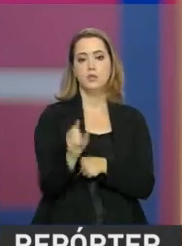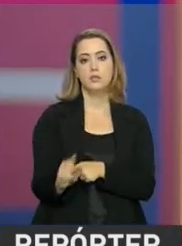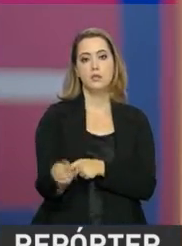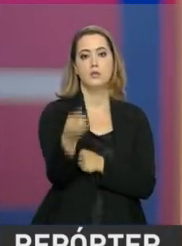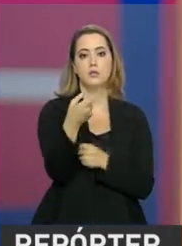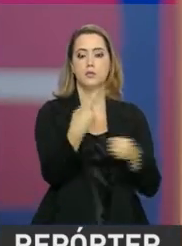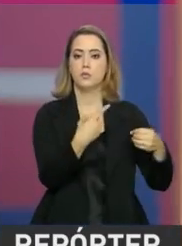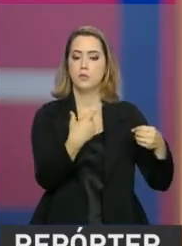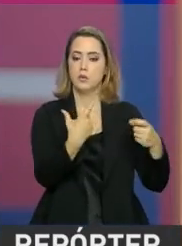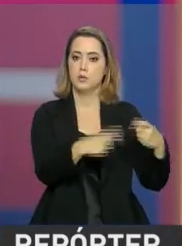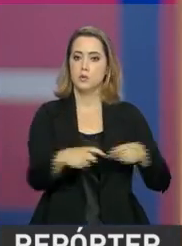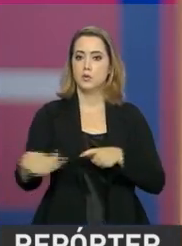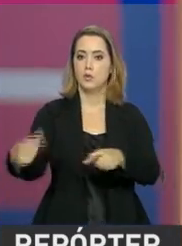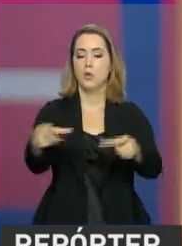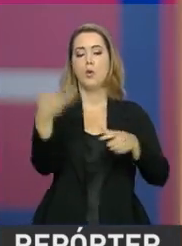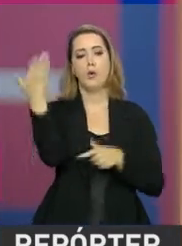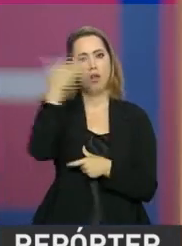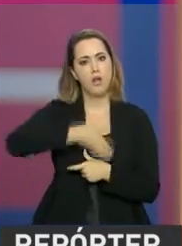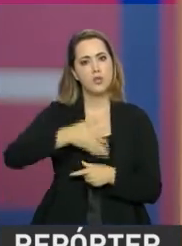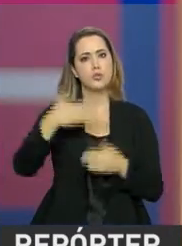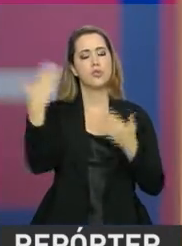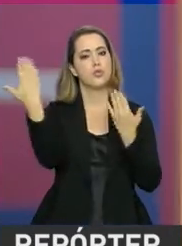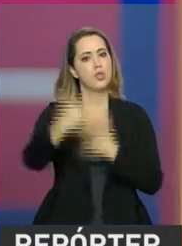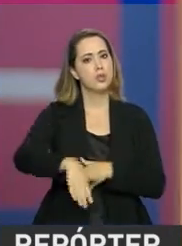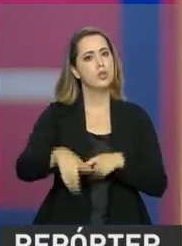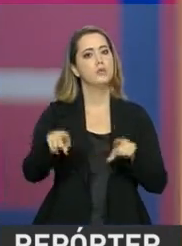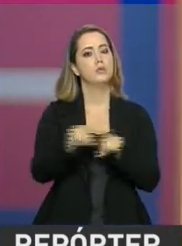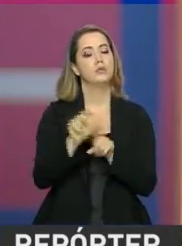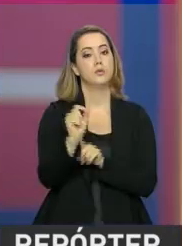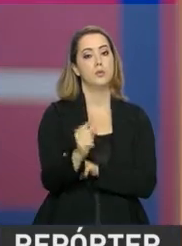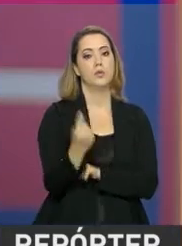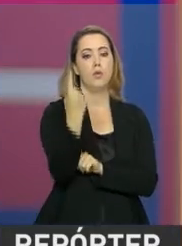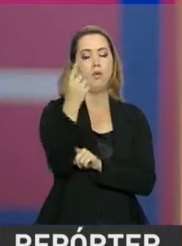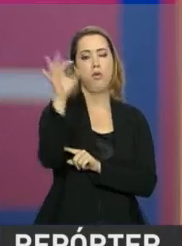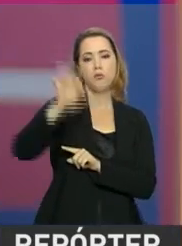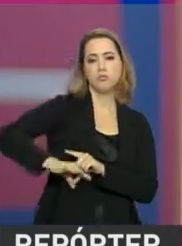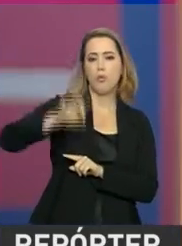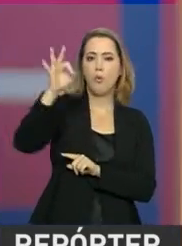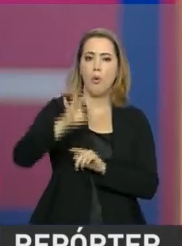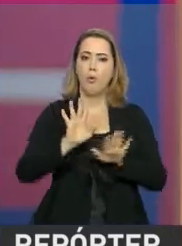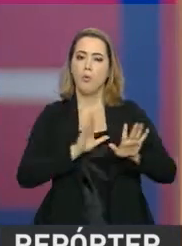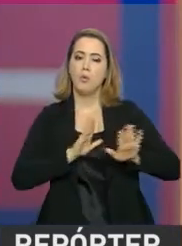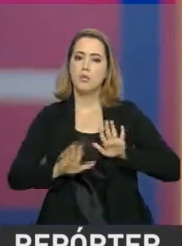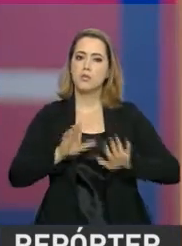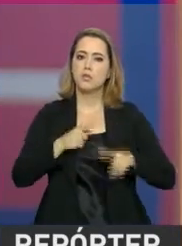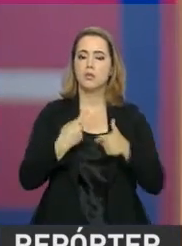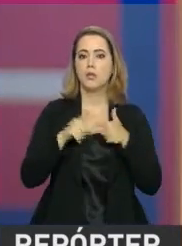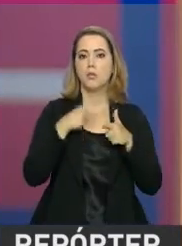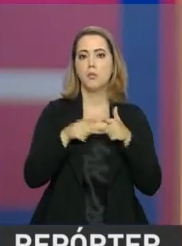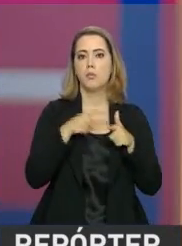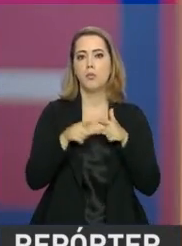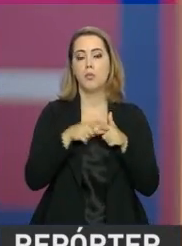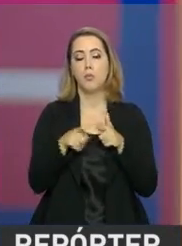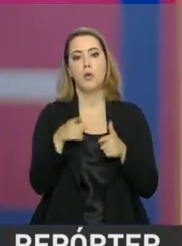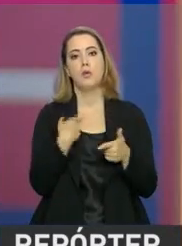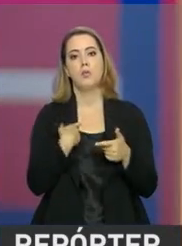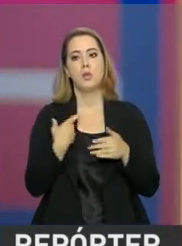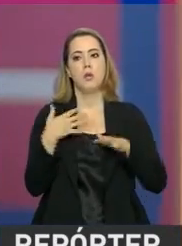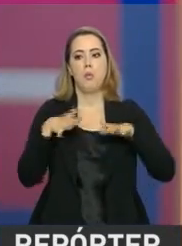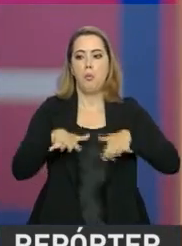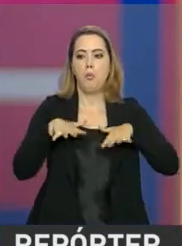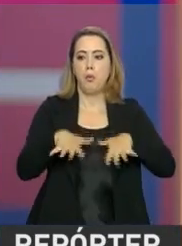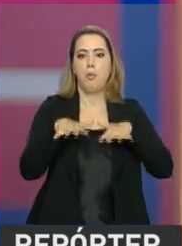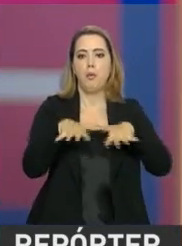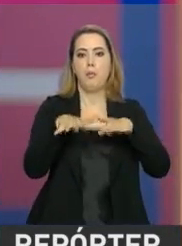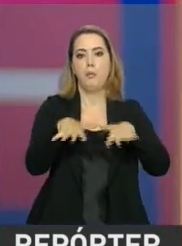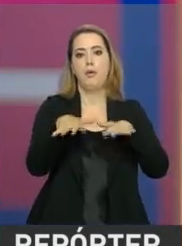prova em todo o brasil e pouco mais de 1% a gente tem alguma situação de ocupação o pacto de estudantes e alguns movimentos